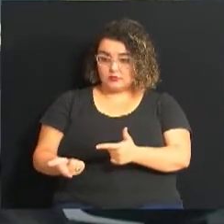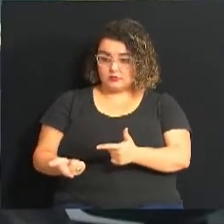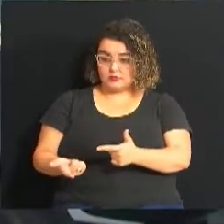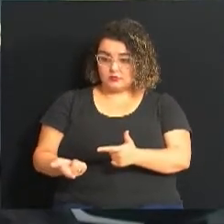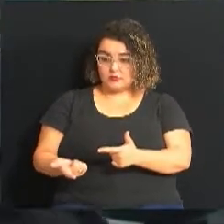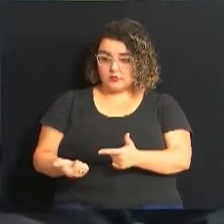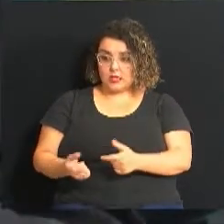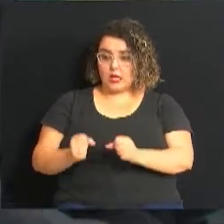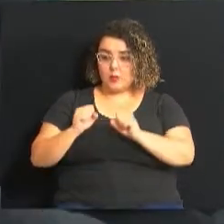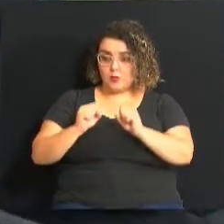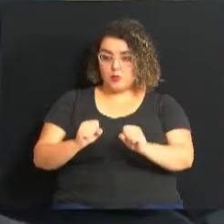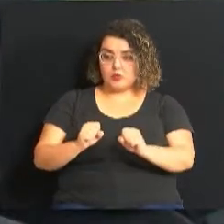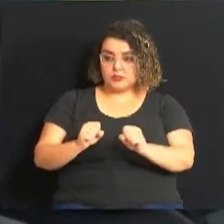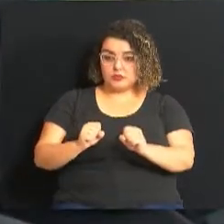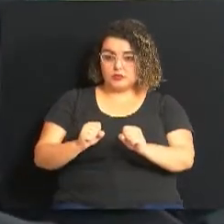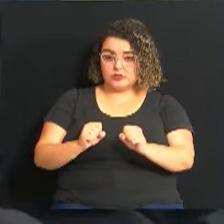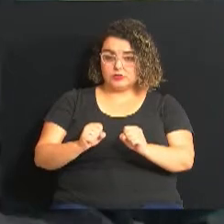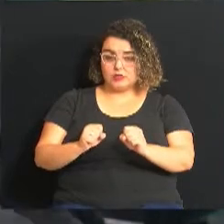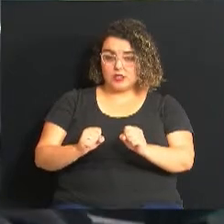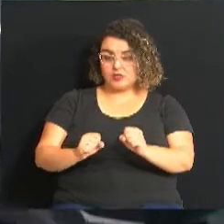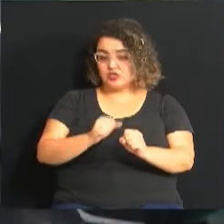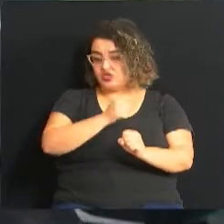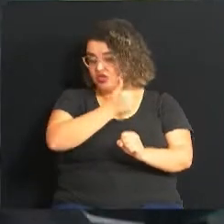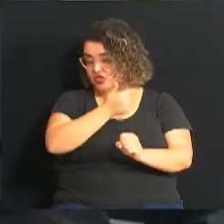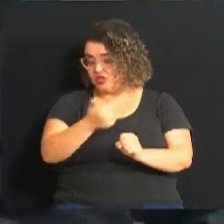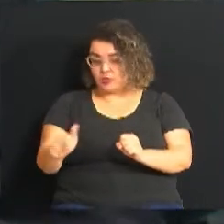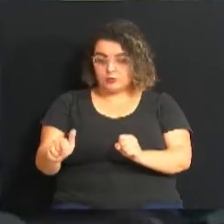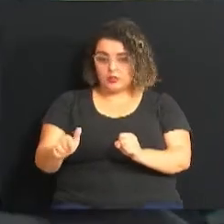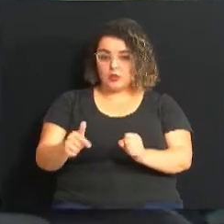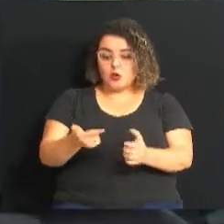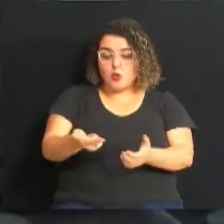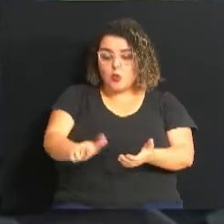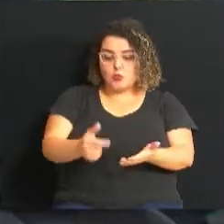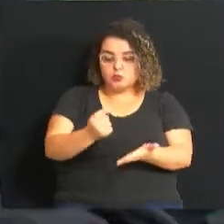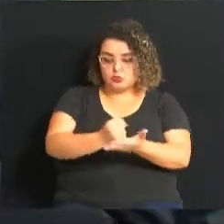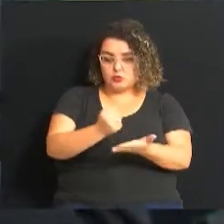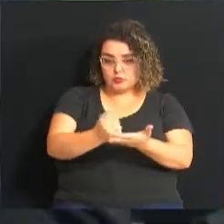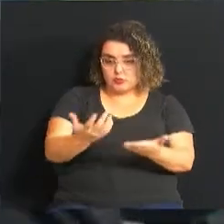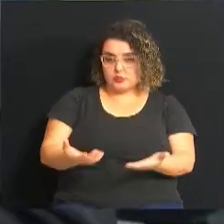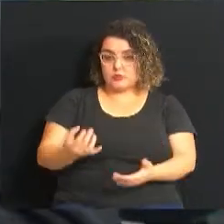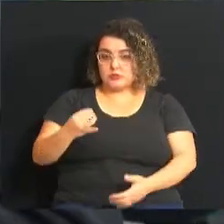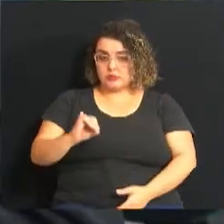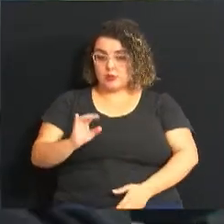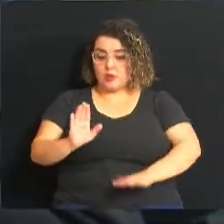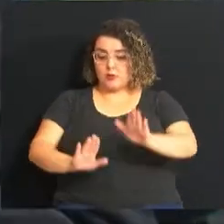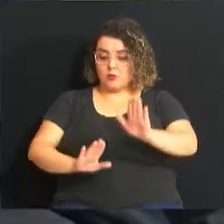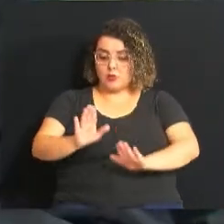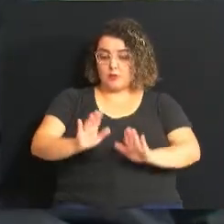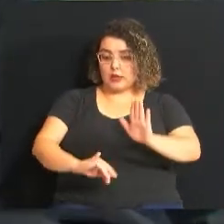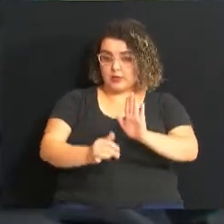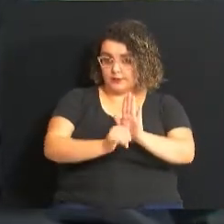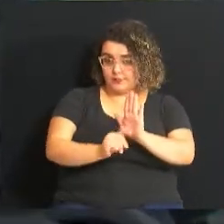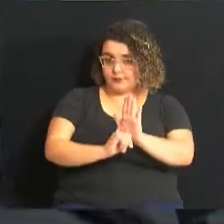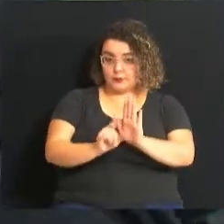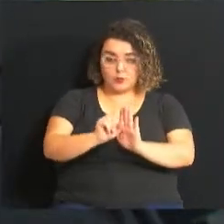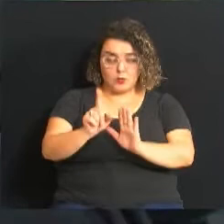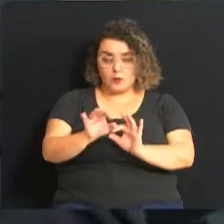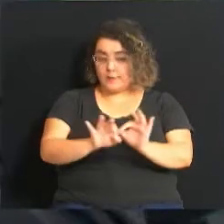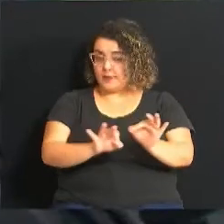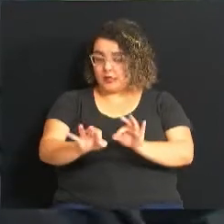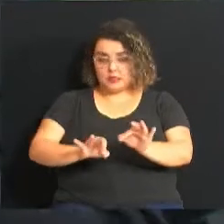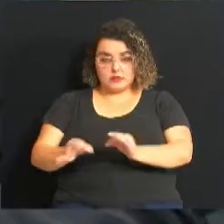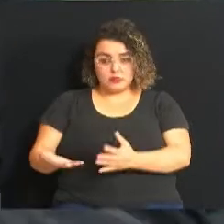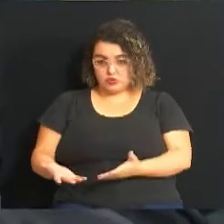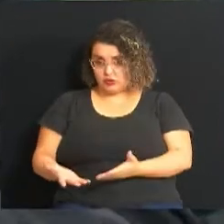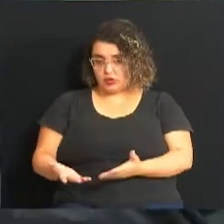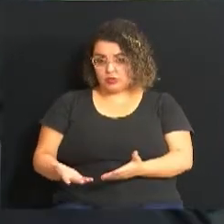possibilidade de descontinuidade do serviço. Porque se o processo licitatório não é feito de maneira planejada e com